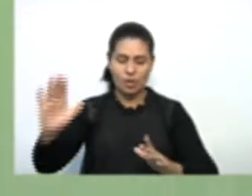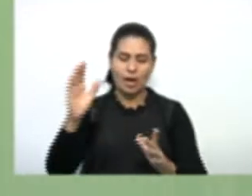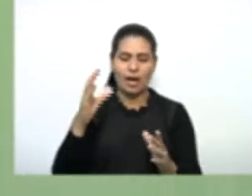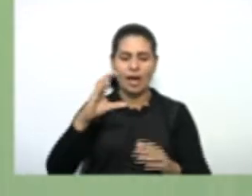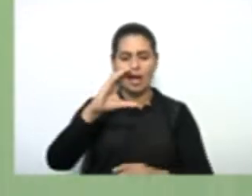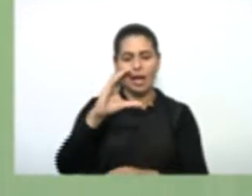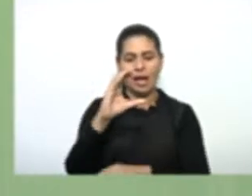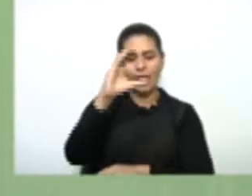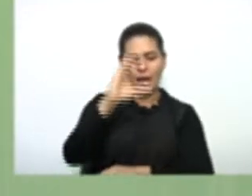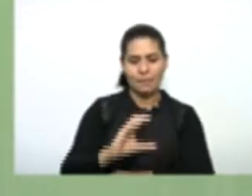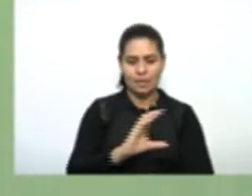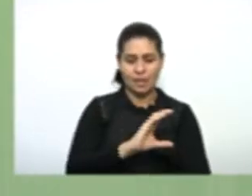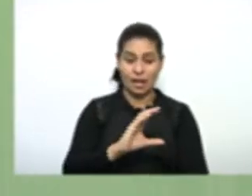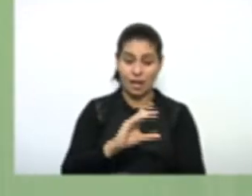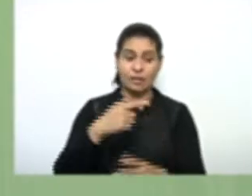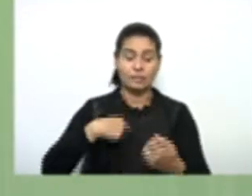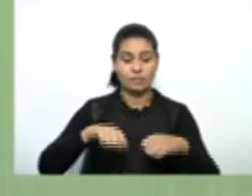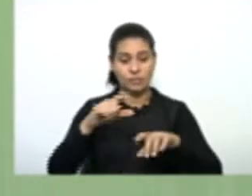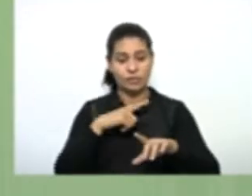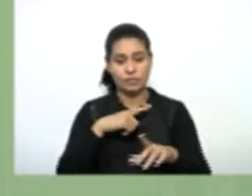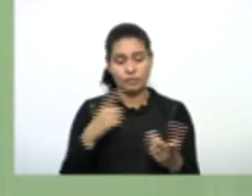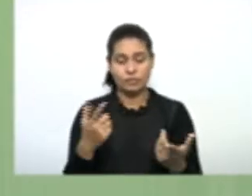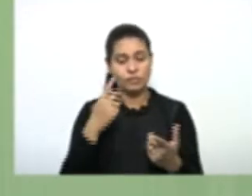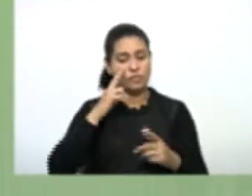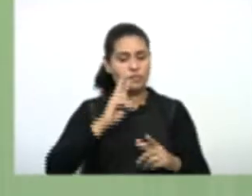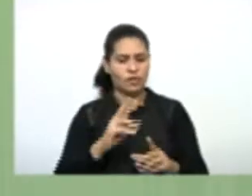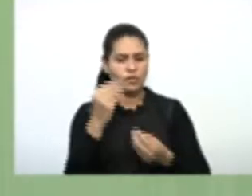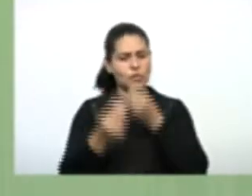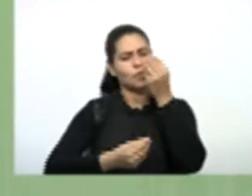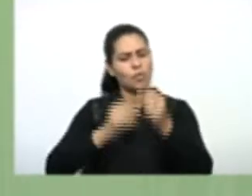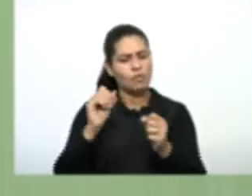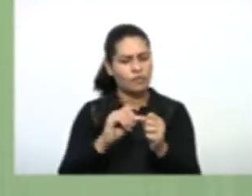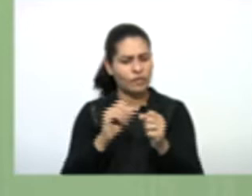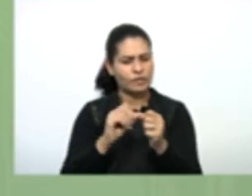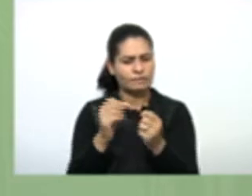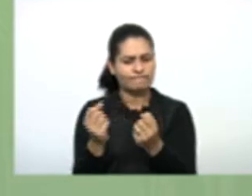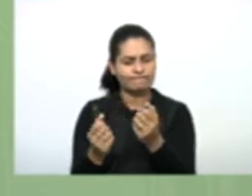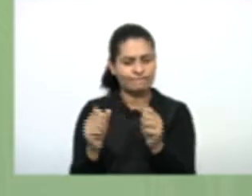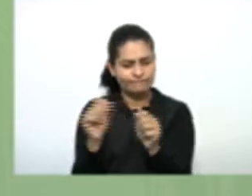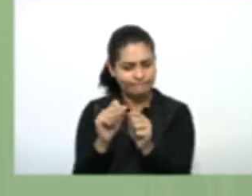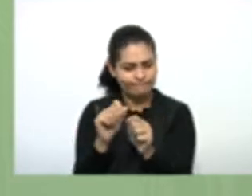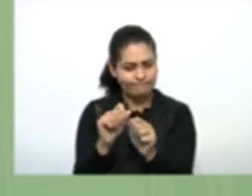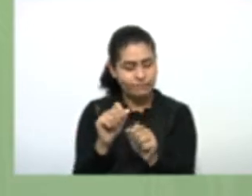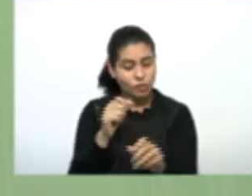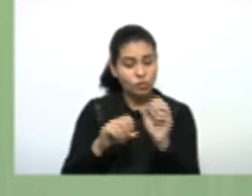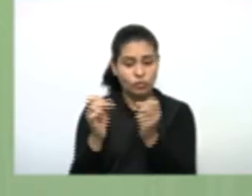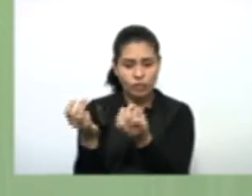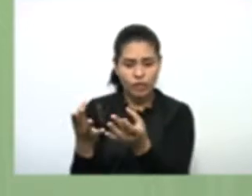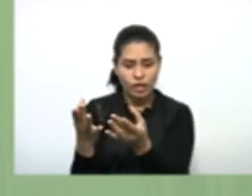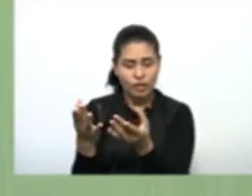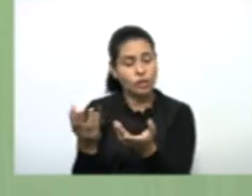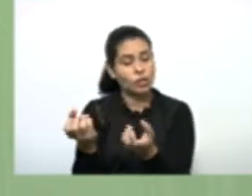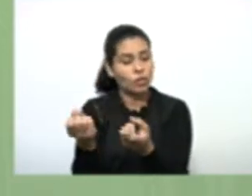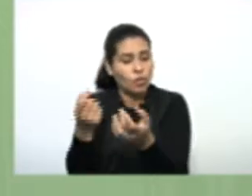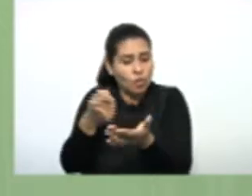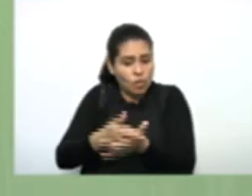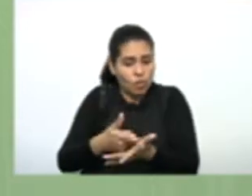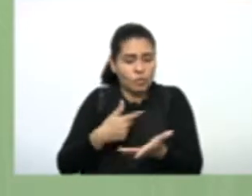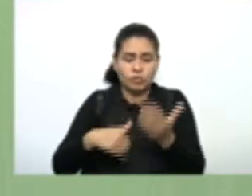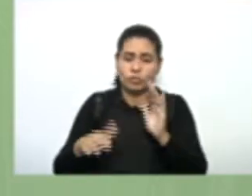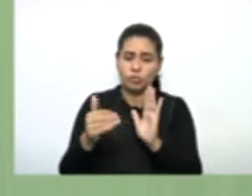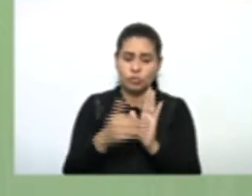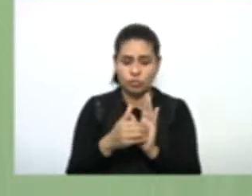Esse sistema define a forma como produzimos e como trocamos, como comercializamos todas as mercadorias